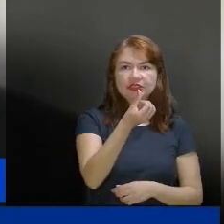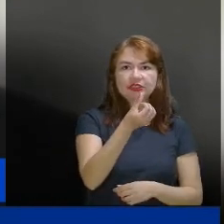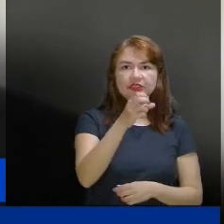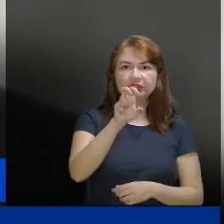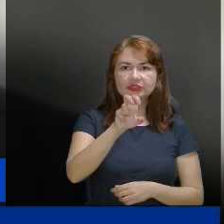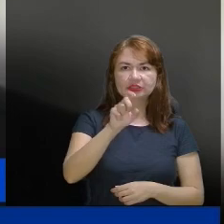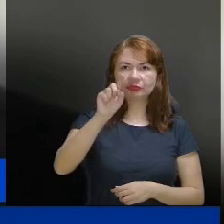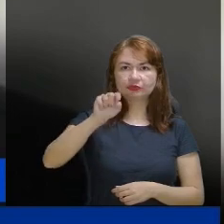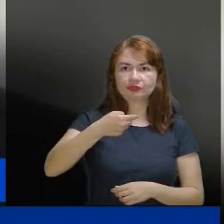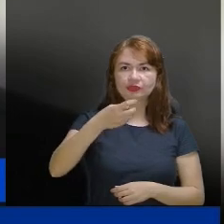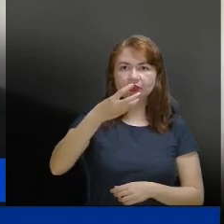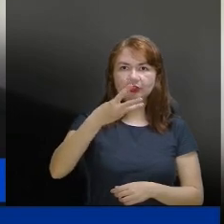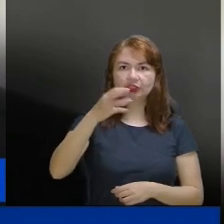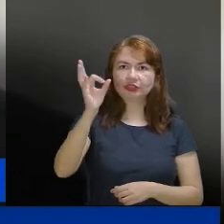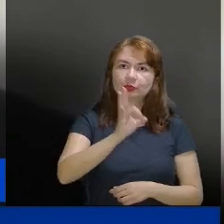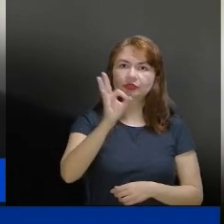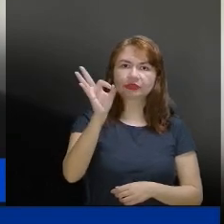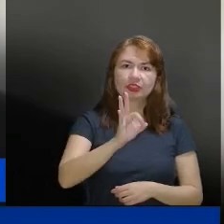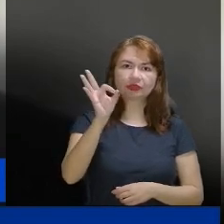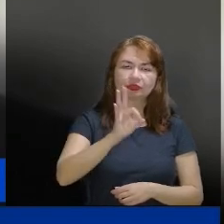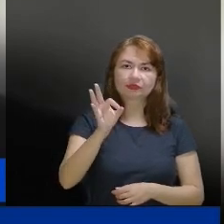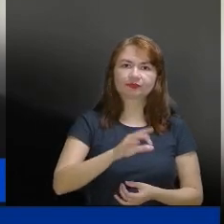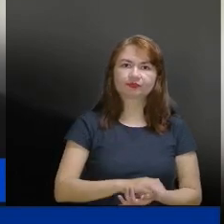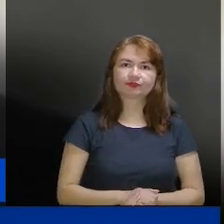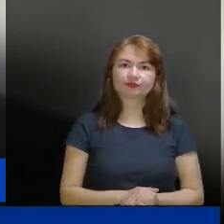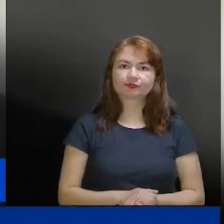65,3%. Ou seja, a população